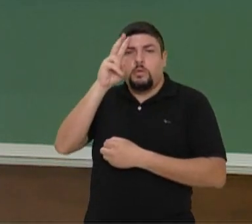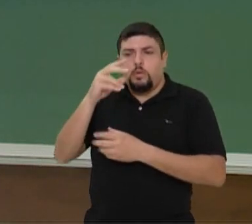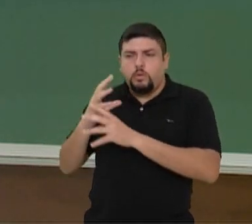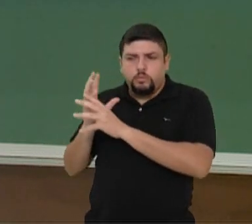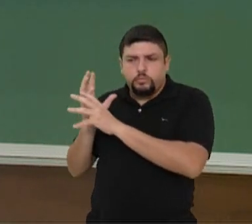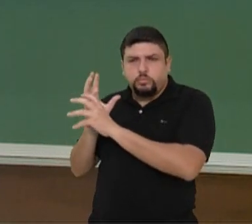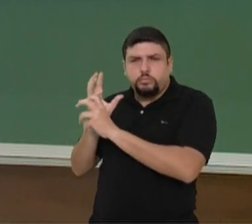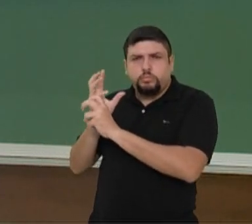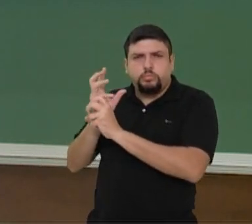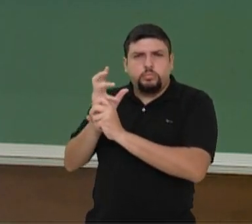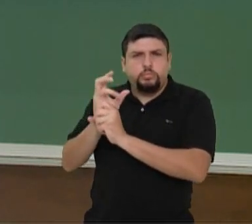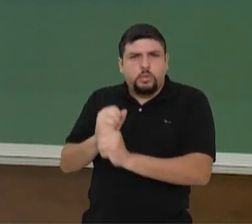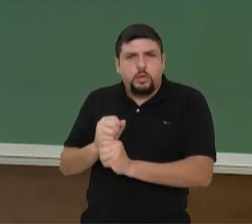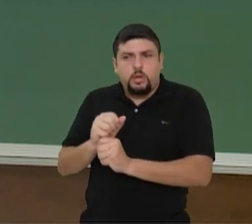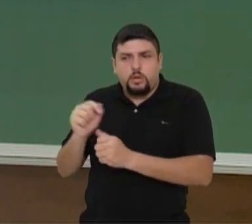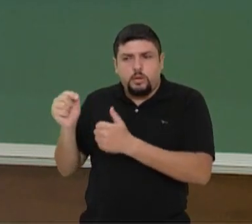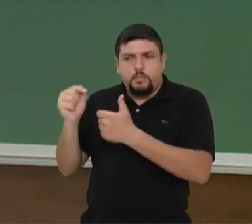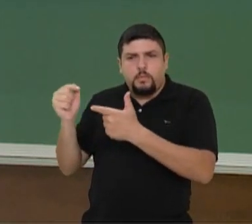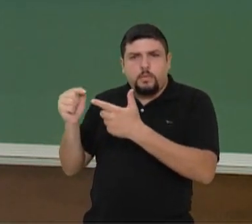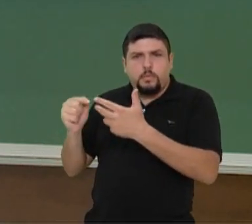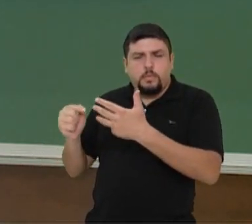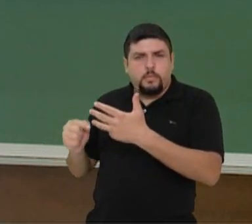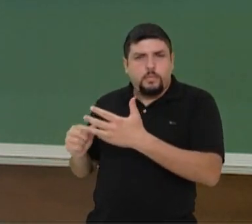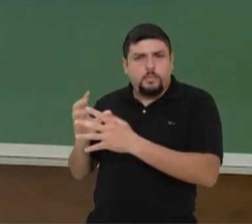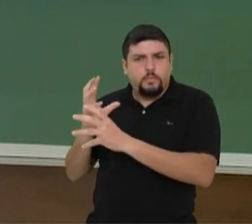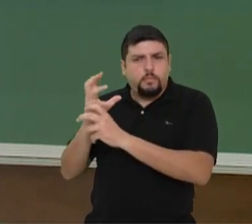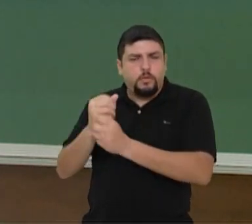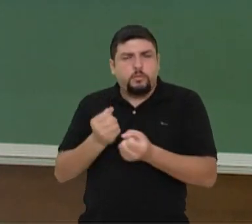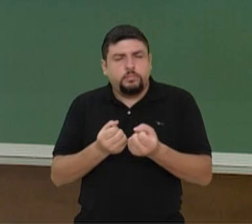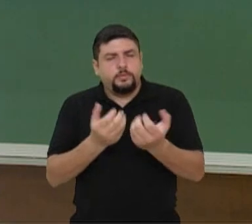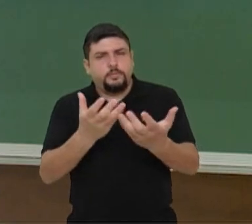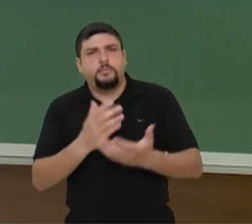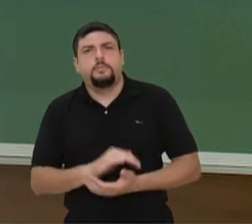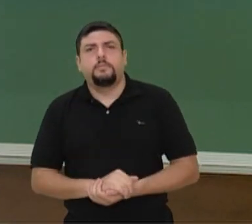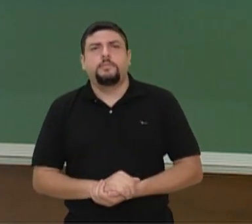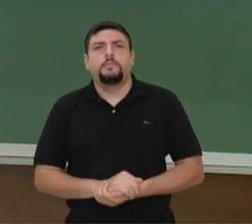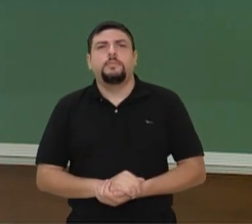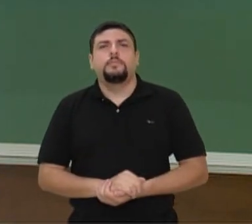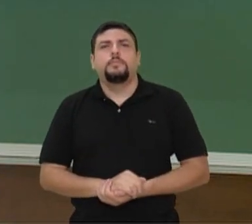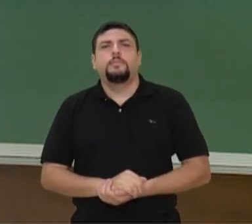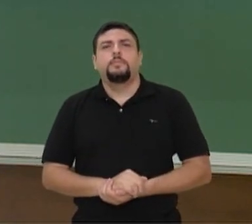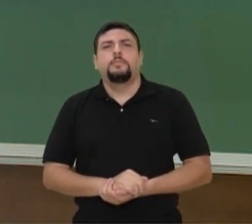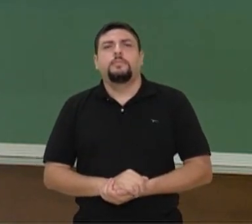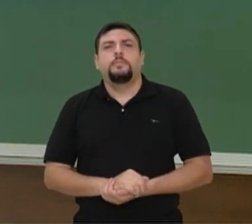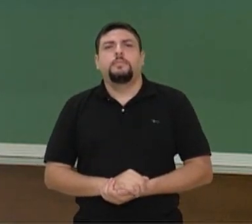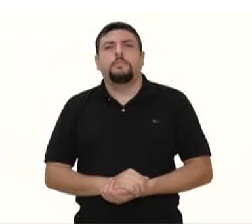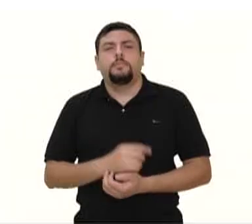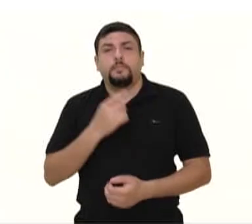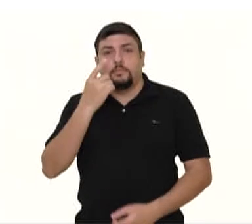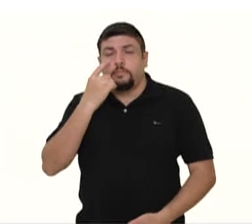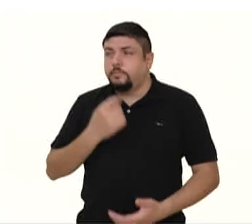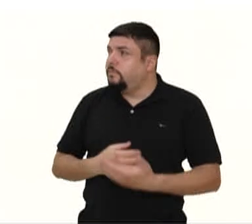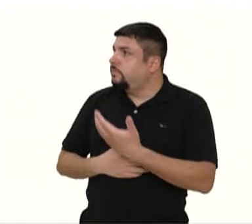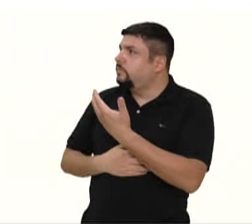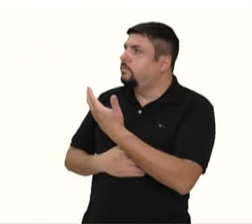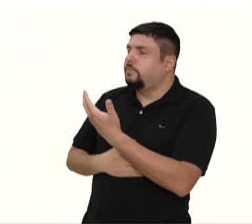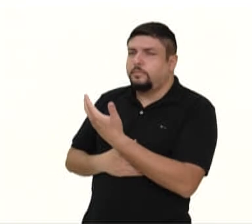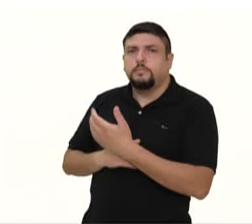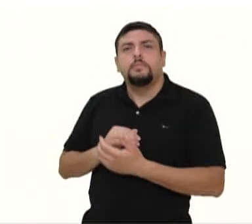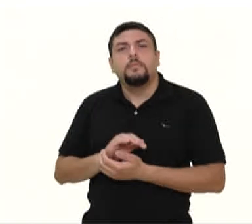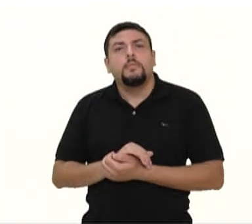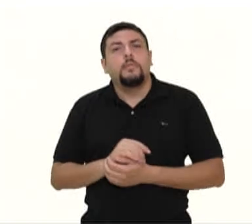desses elementos identitários, ok? Então vamos lá, adiante aqui. Veja essa imagem, o professor traz aí